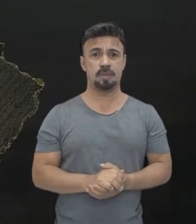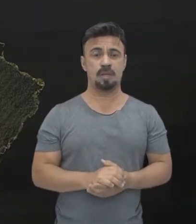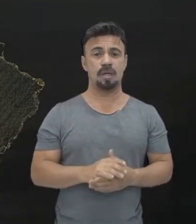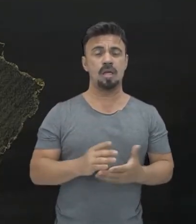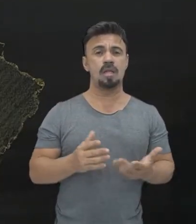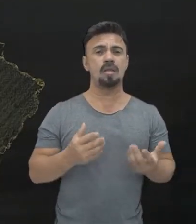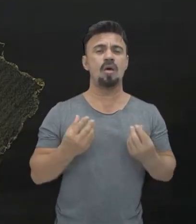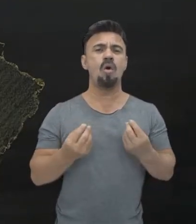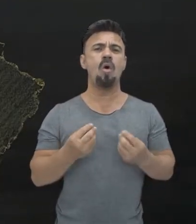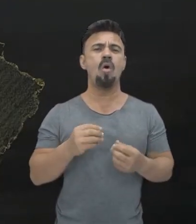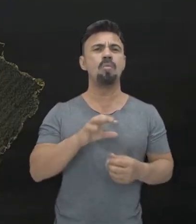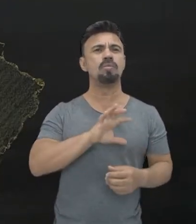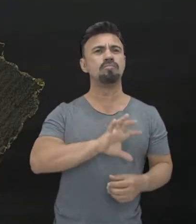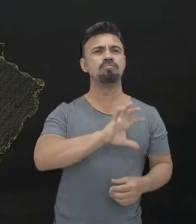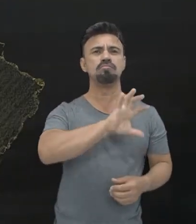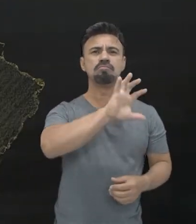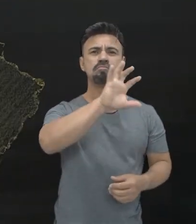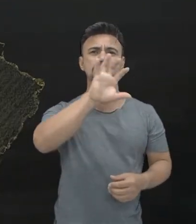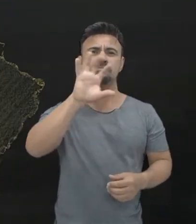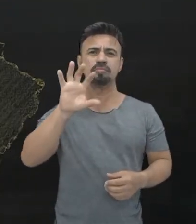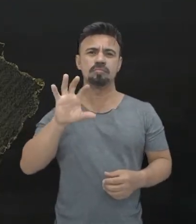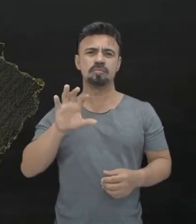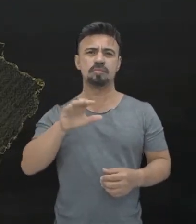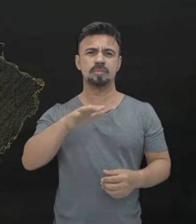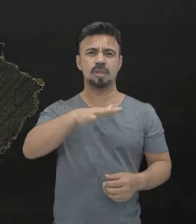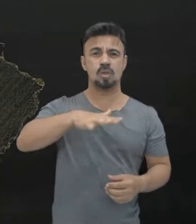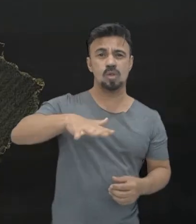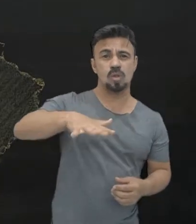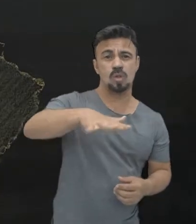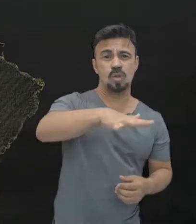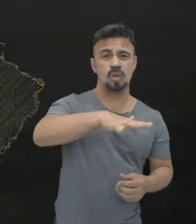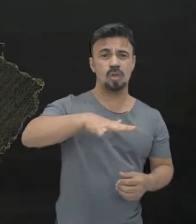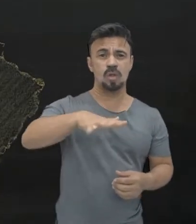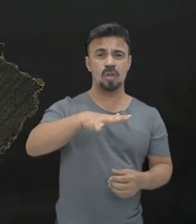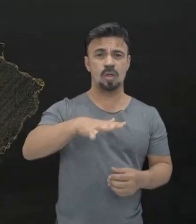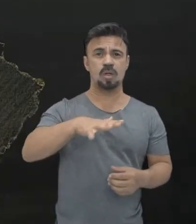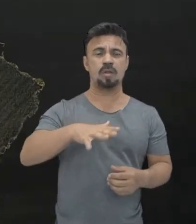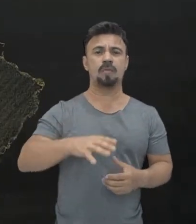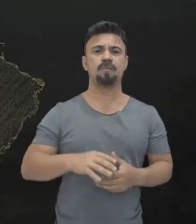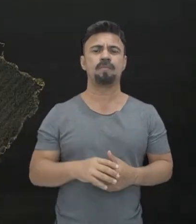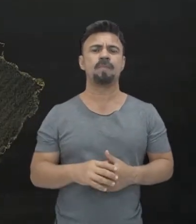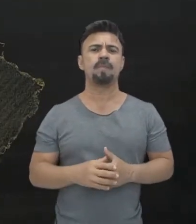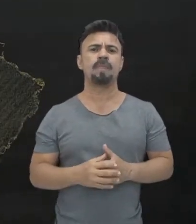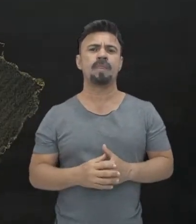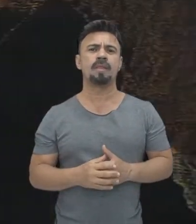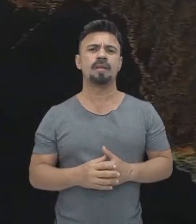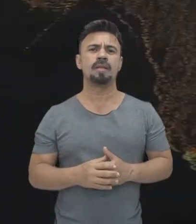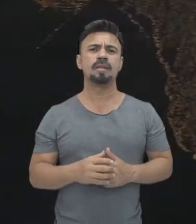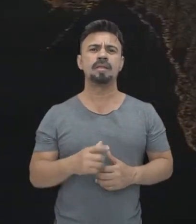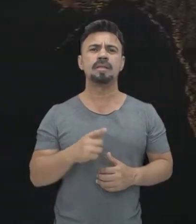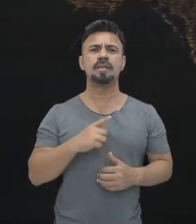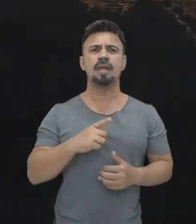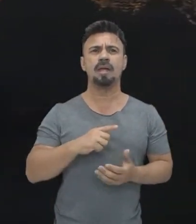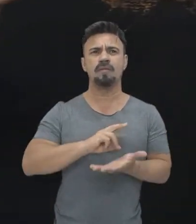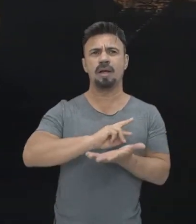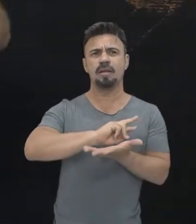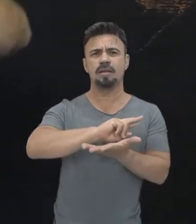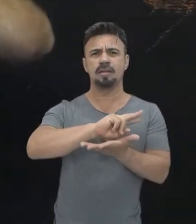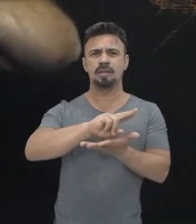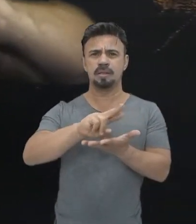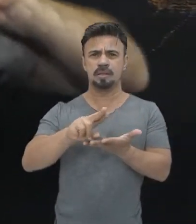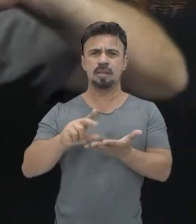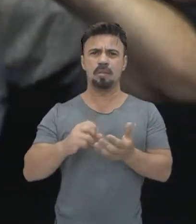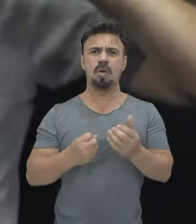pensa em regionalizar o território do continente americano, nós temos aí diversas formas que a gente